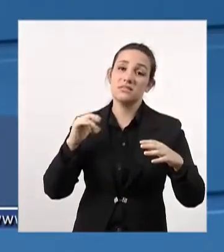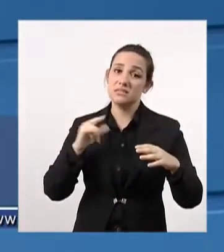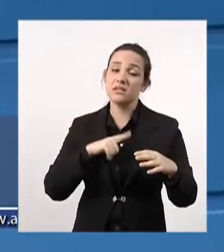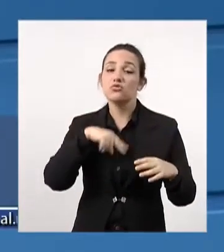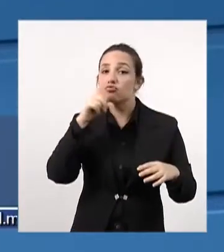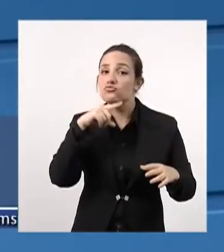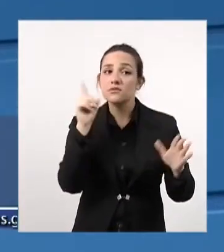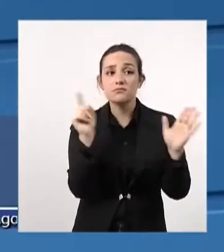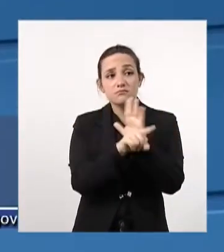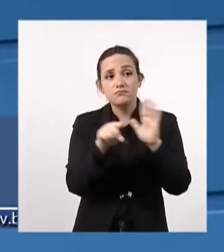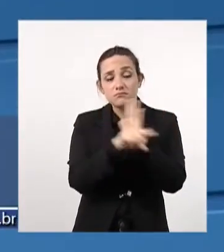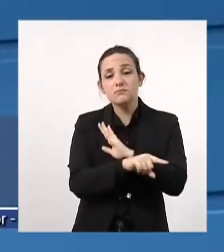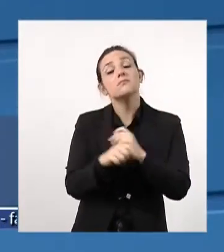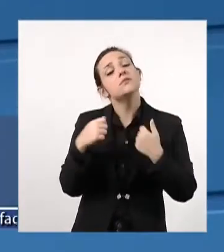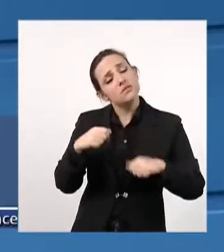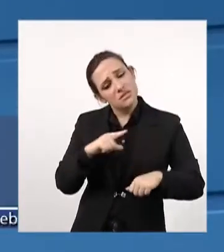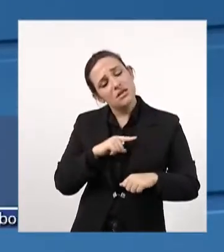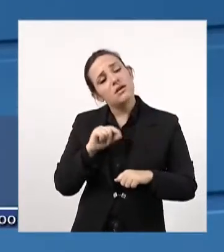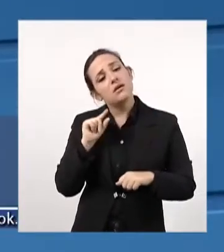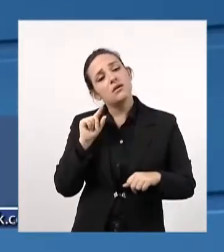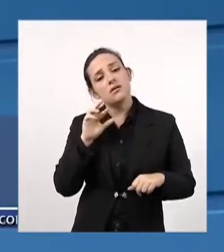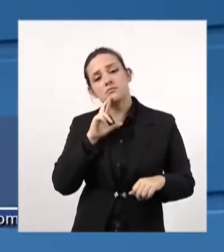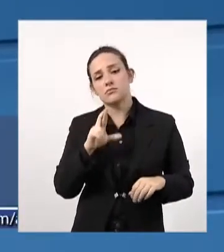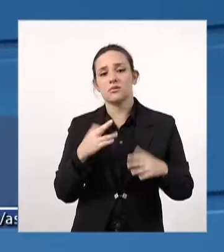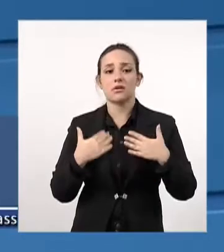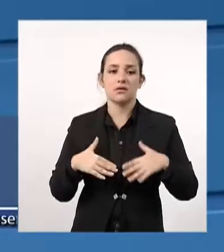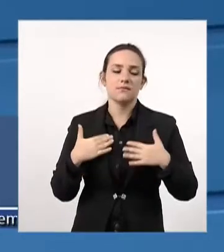questionamentos que são apresentados. Porque, na verdade,